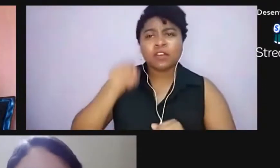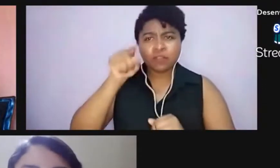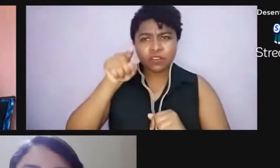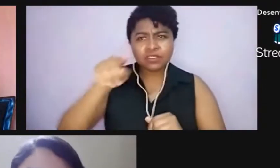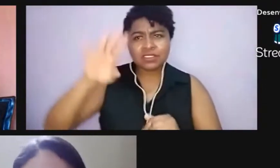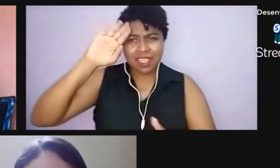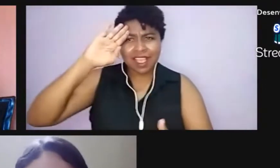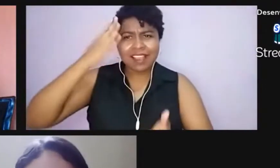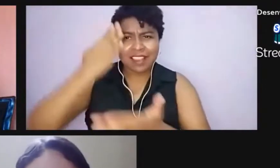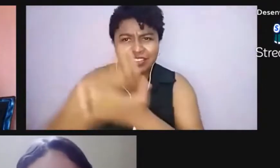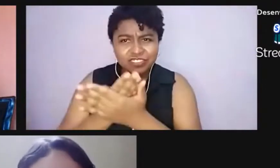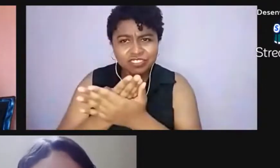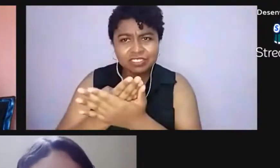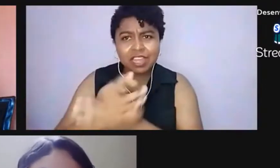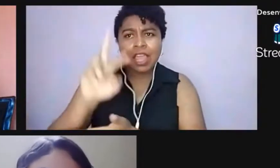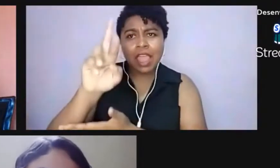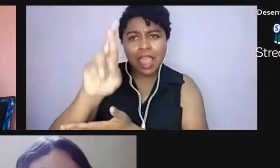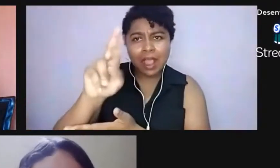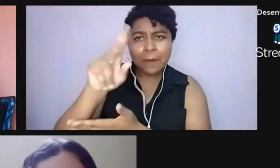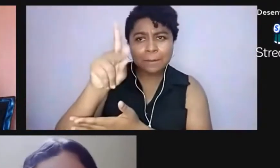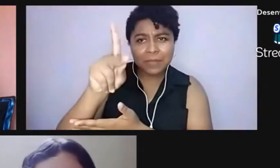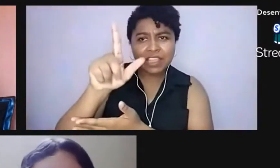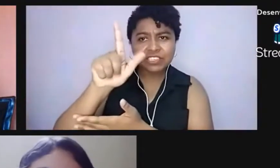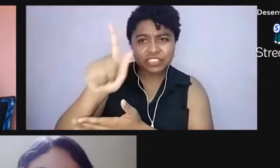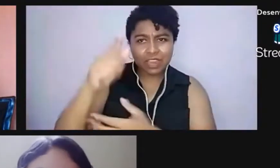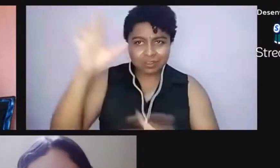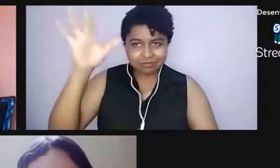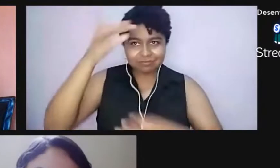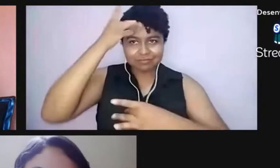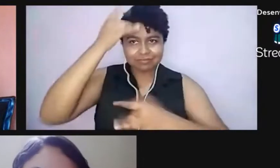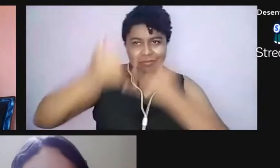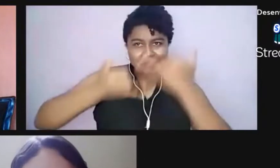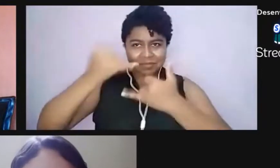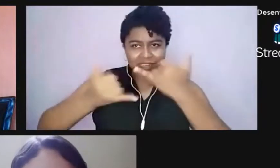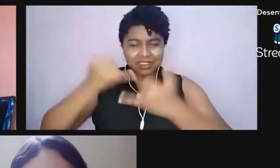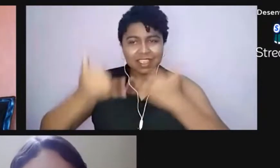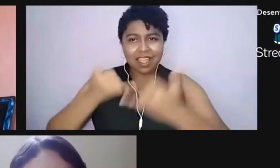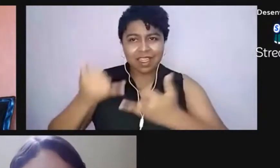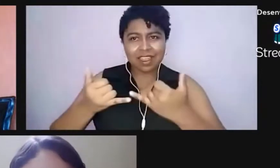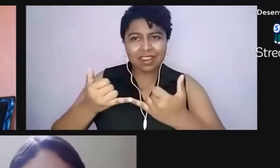ensino? Já que muitos sistemas têm uma curva de aprendizado por causa das regras.